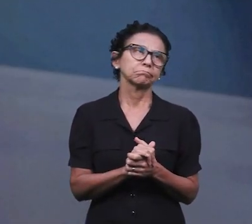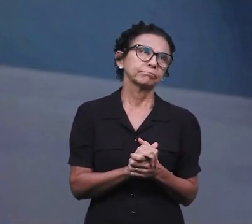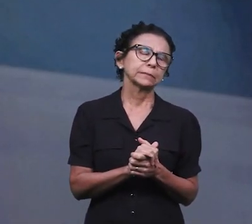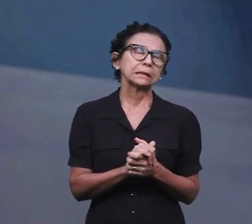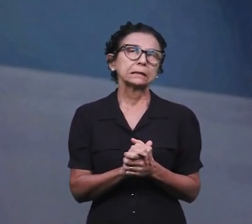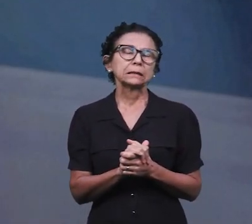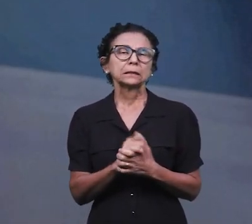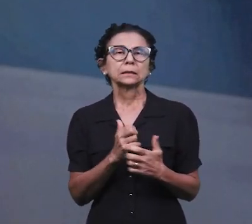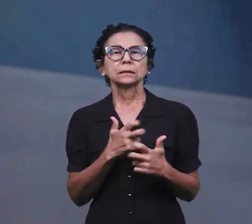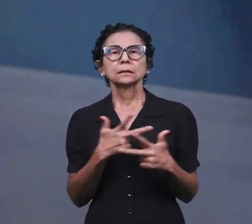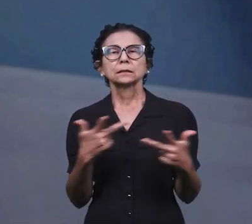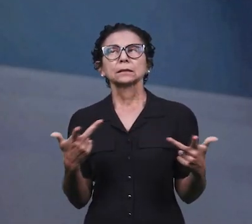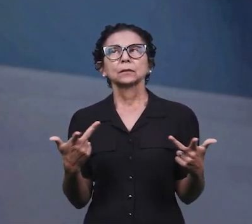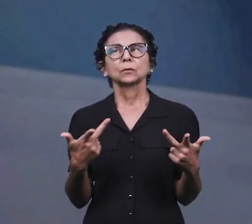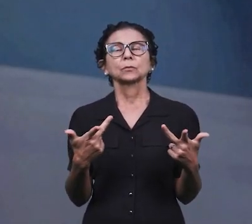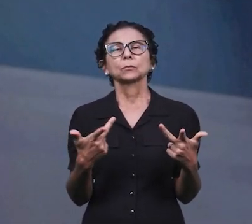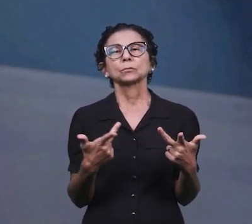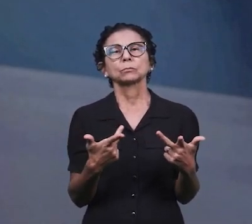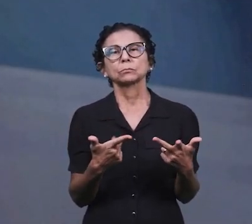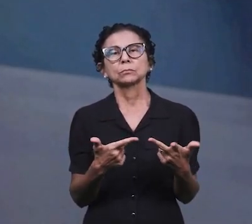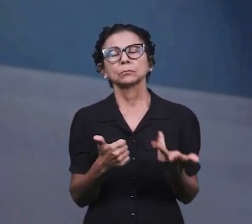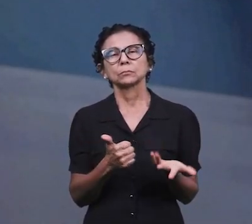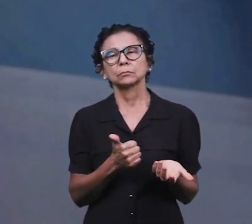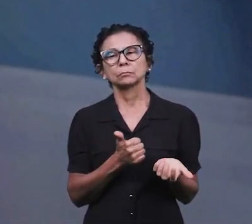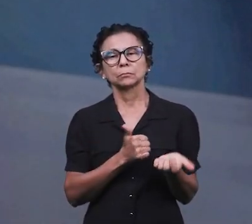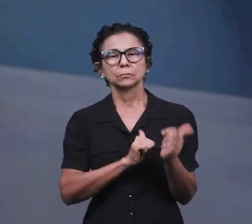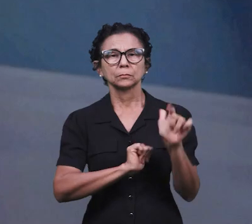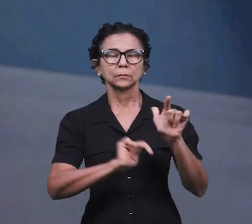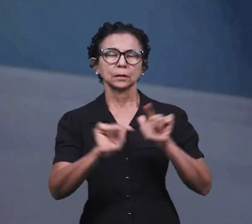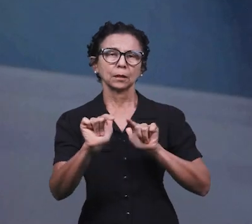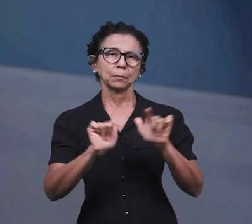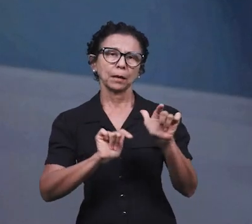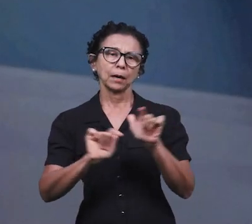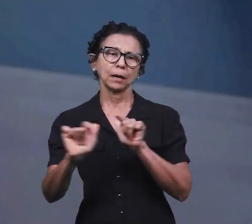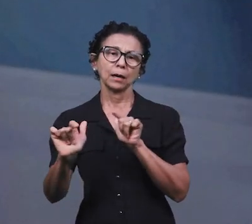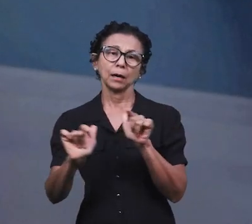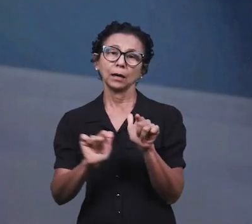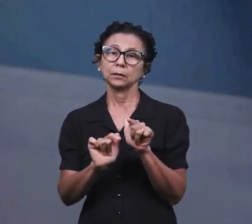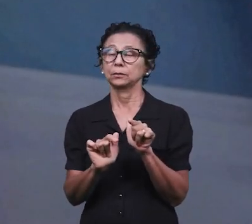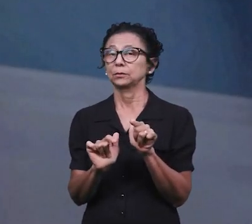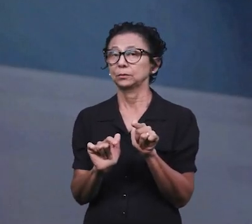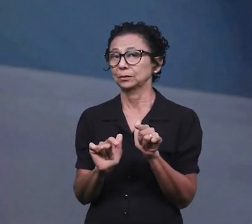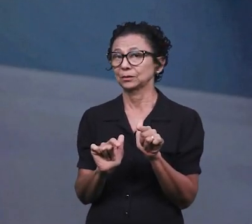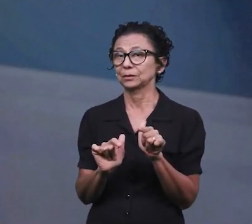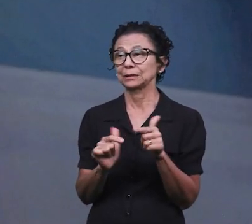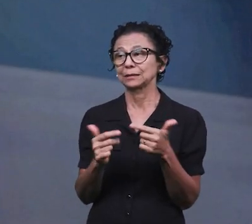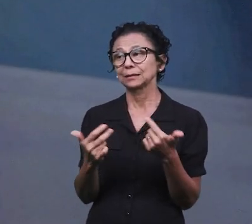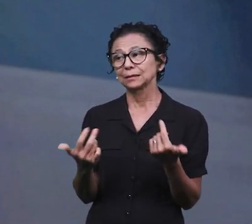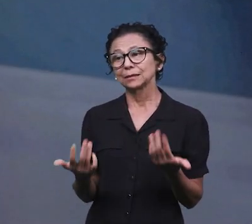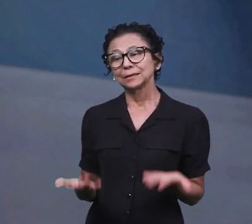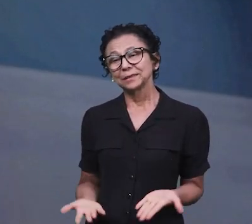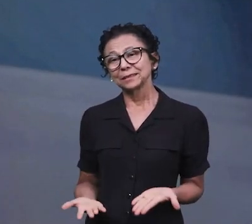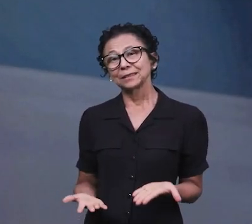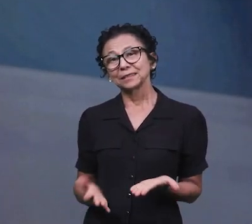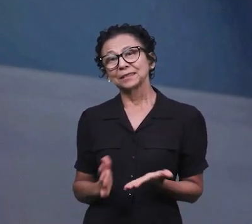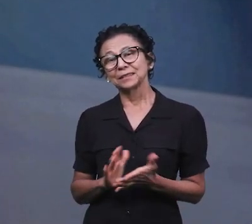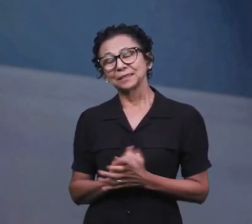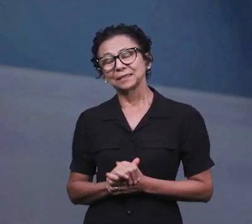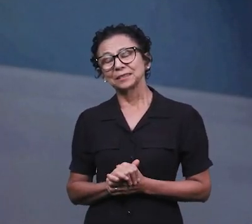são tarefas ou trabalhos que a princípio seriam resolvidos ou